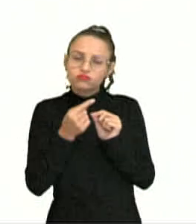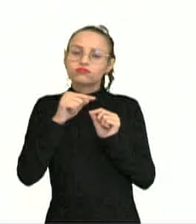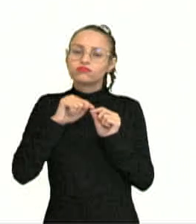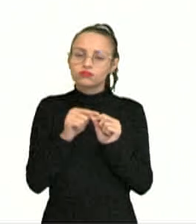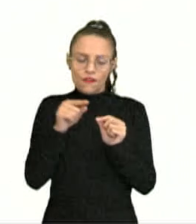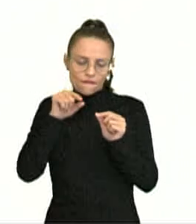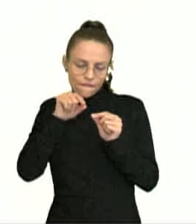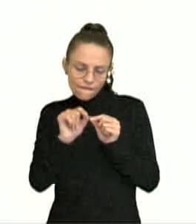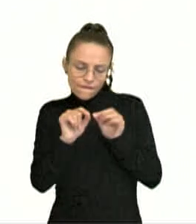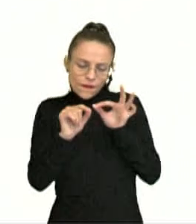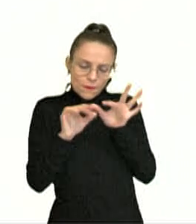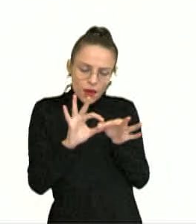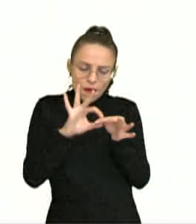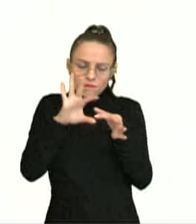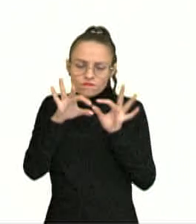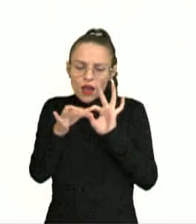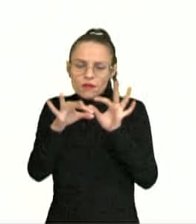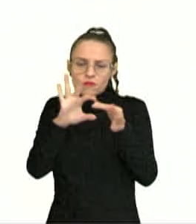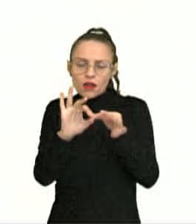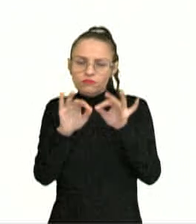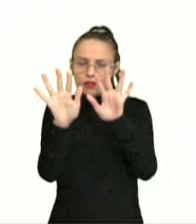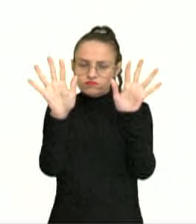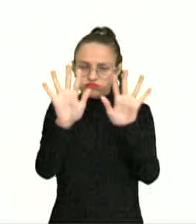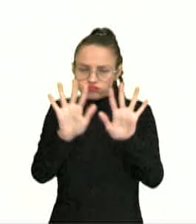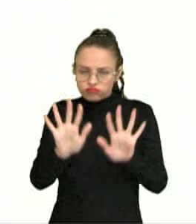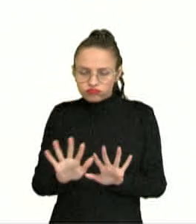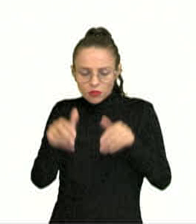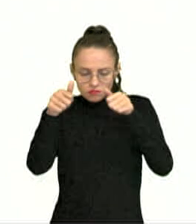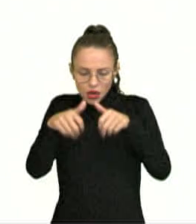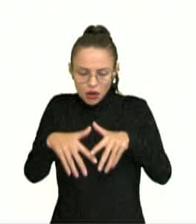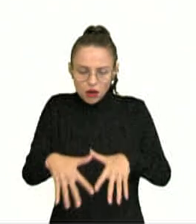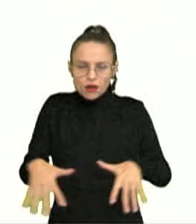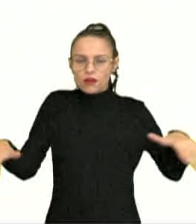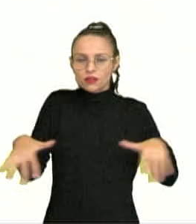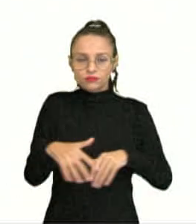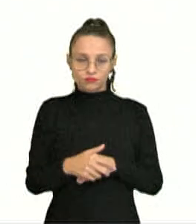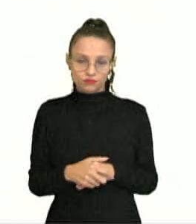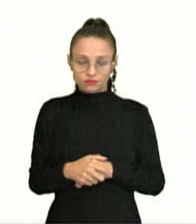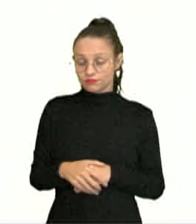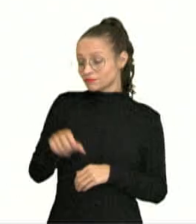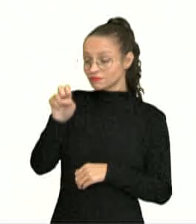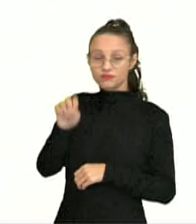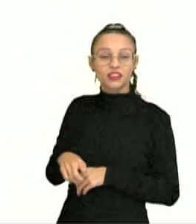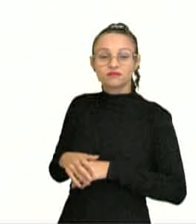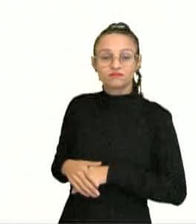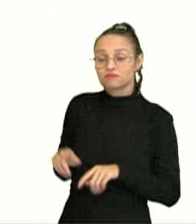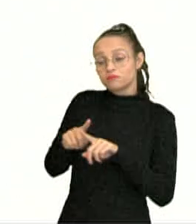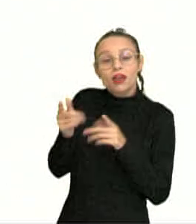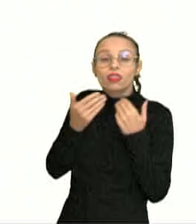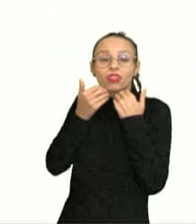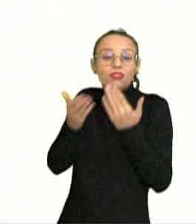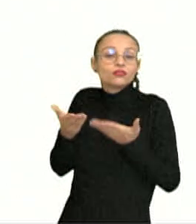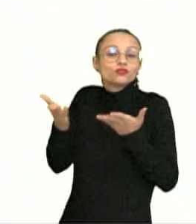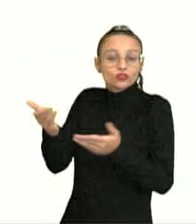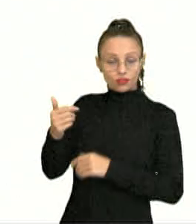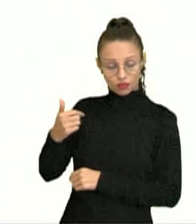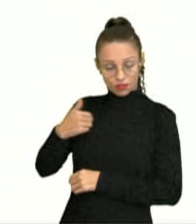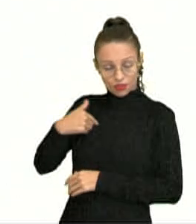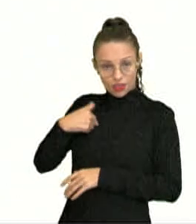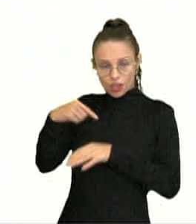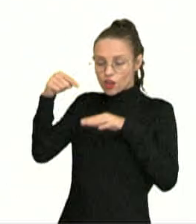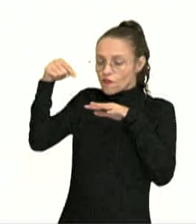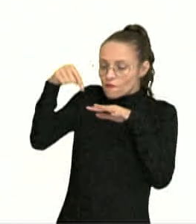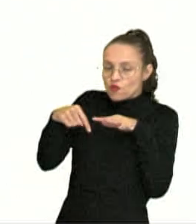um pedaço ao outro, dou feição aos babados. Sim, mas que vale isto? Eu é que